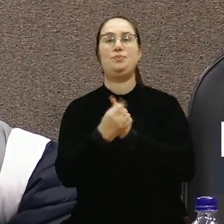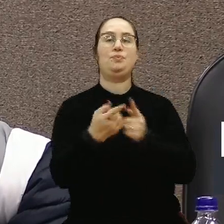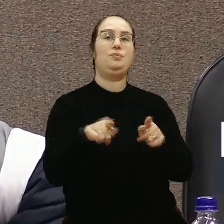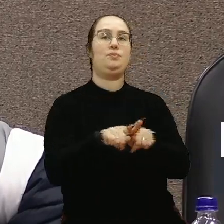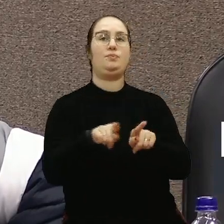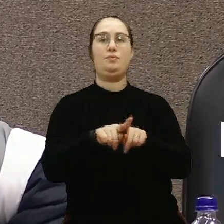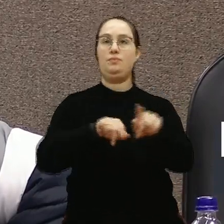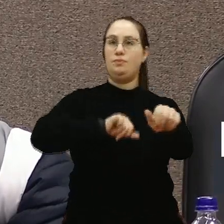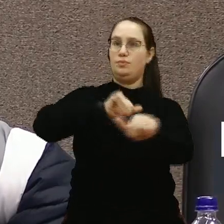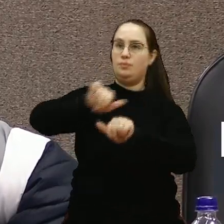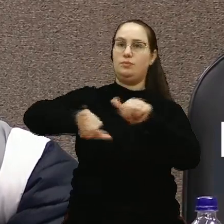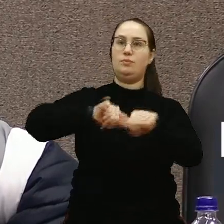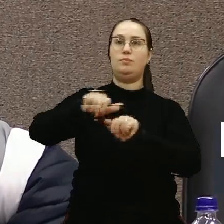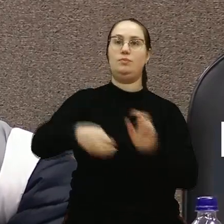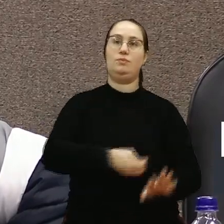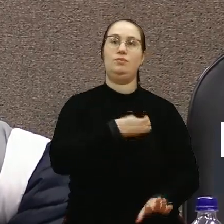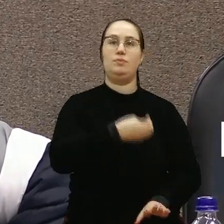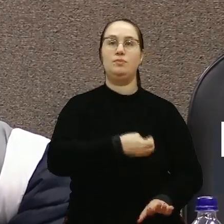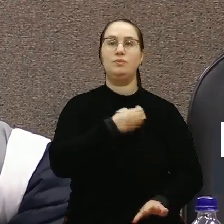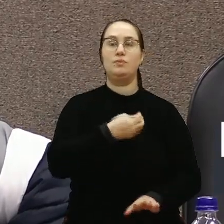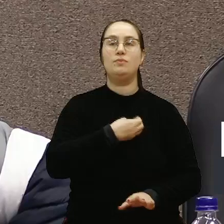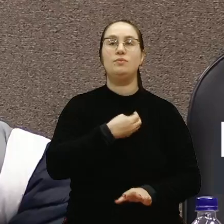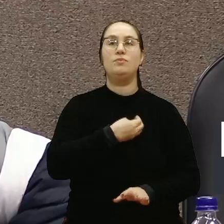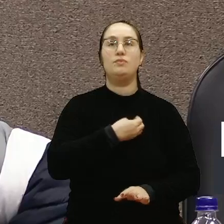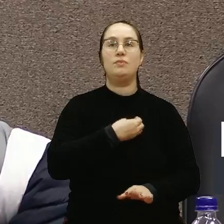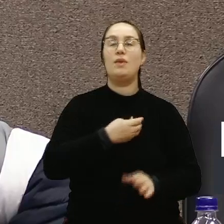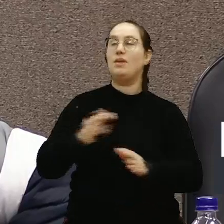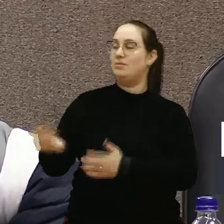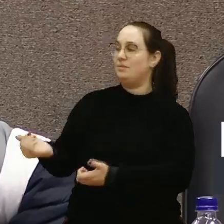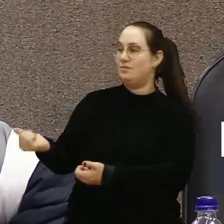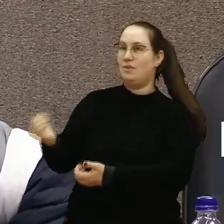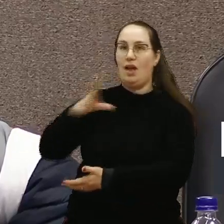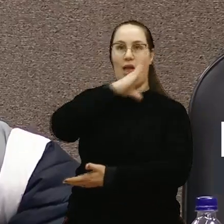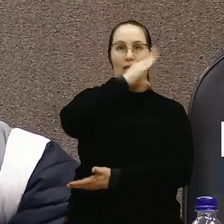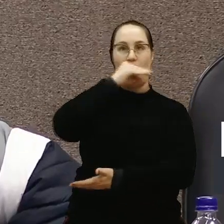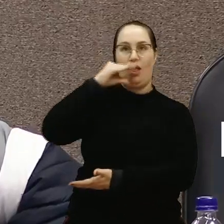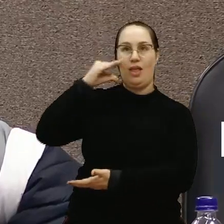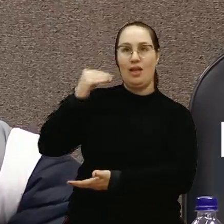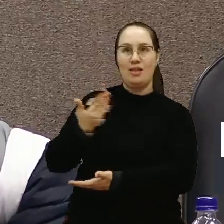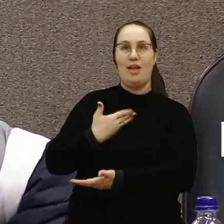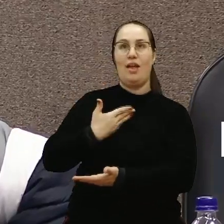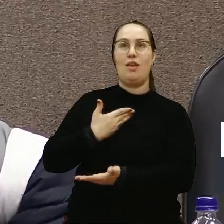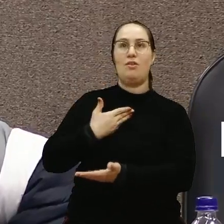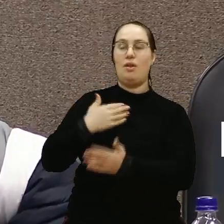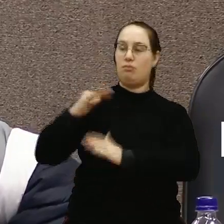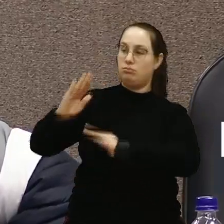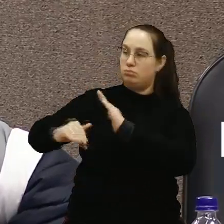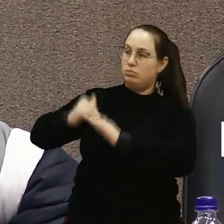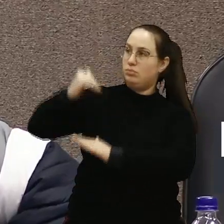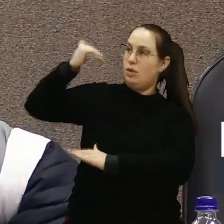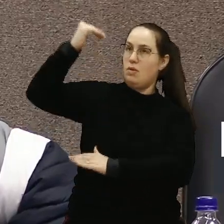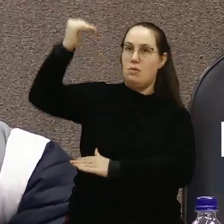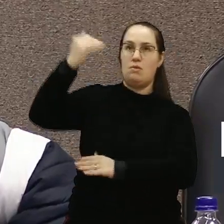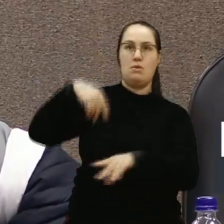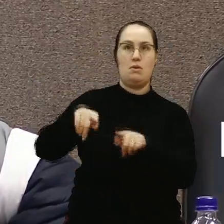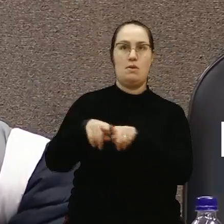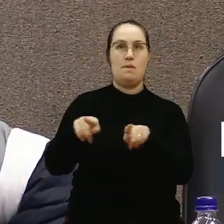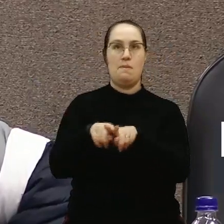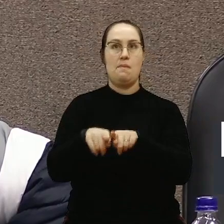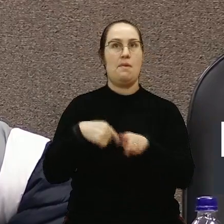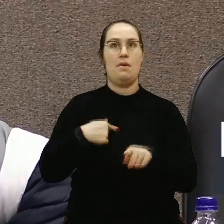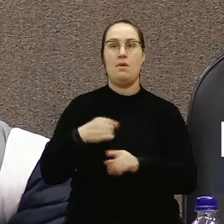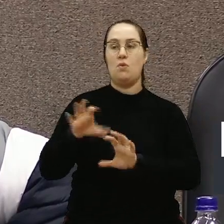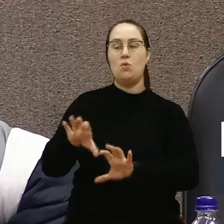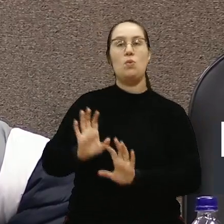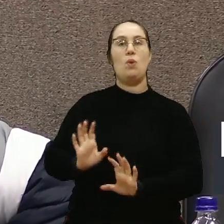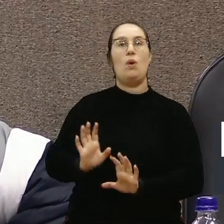A transformação da vida desses adolescentes, de todos os que passam, né, dos adultos, enfim, de todo mundo que passa por ali, mas não só